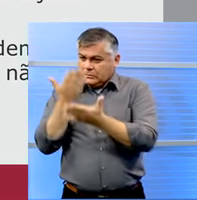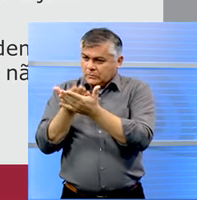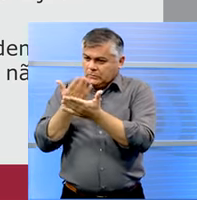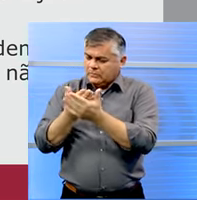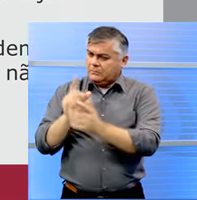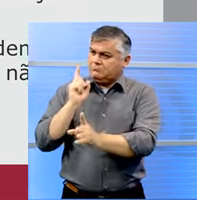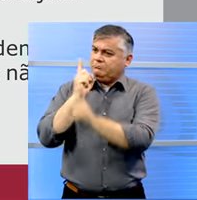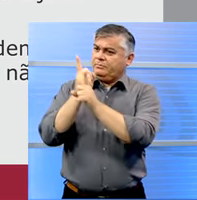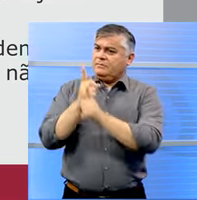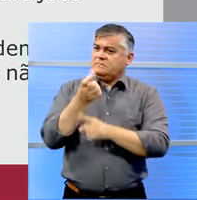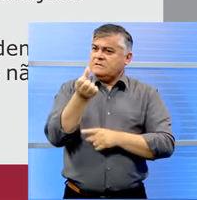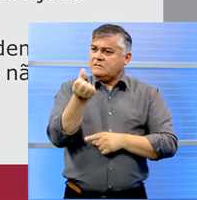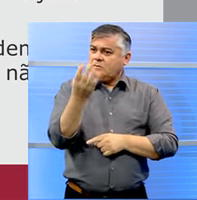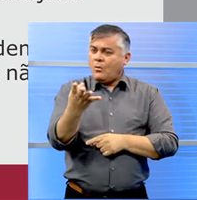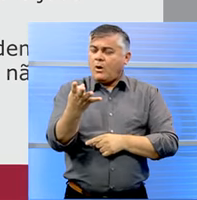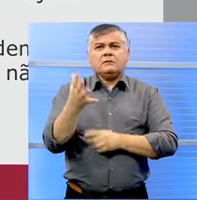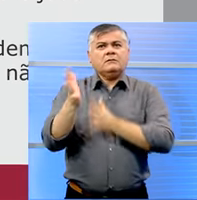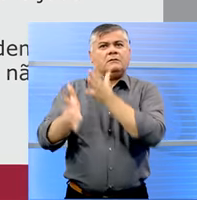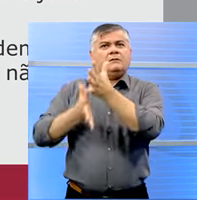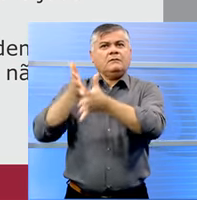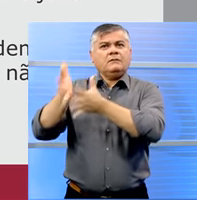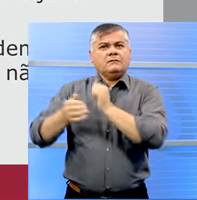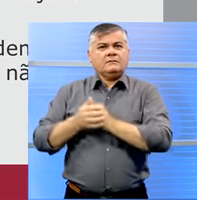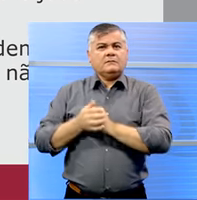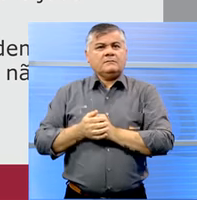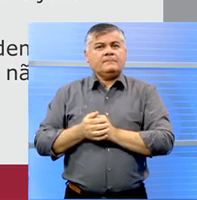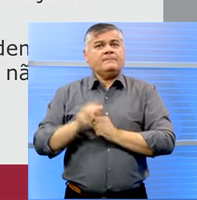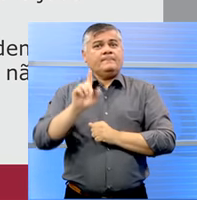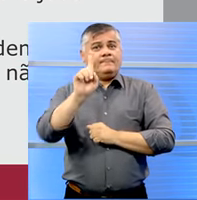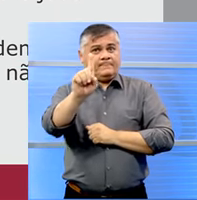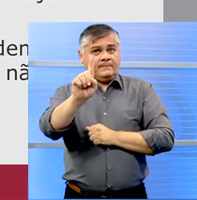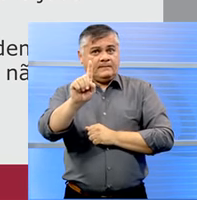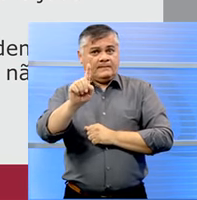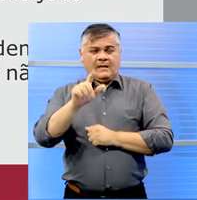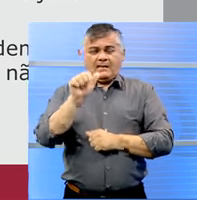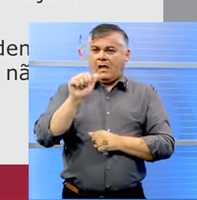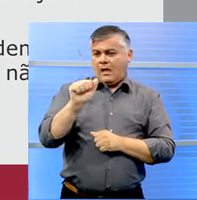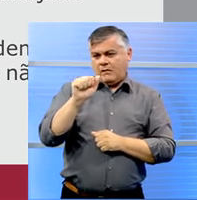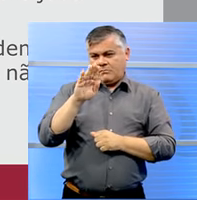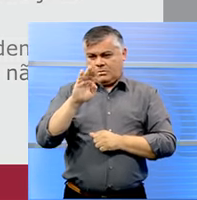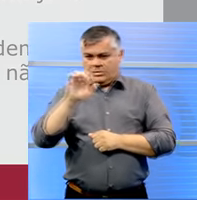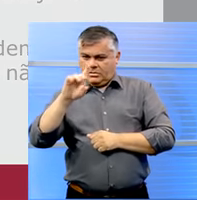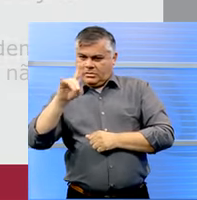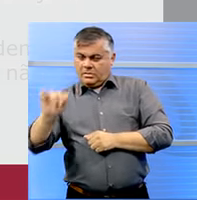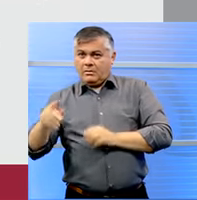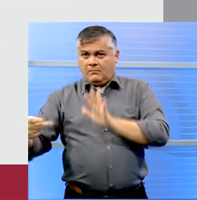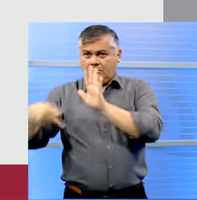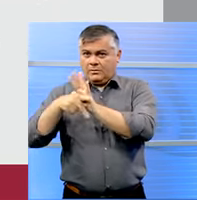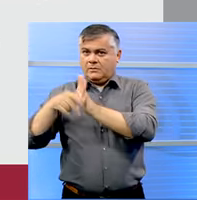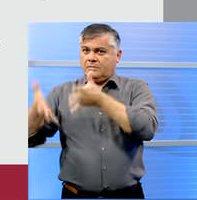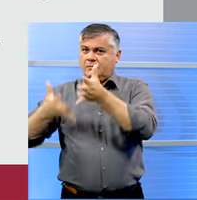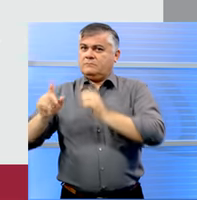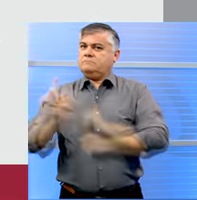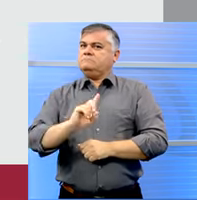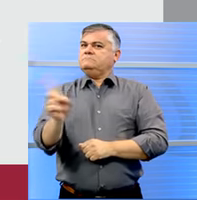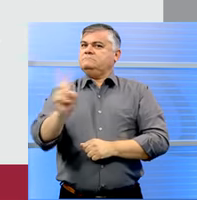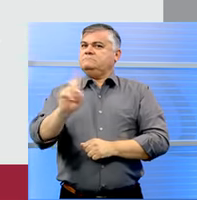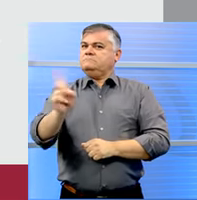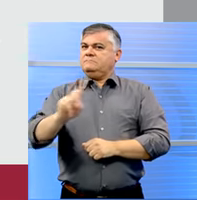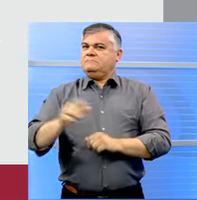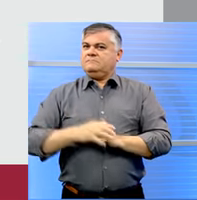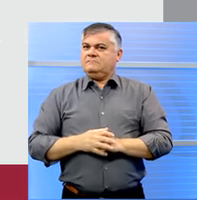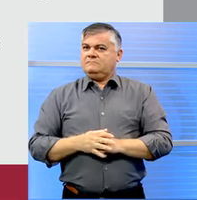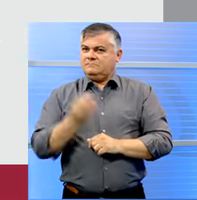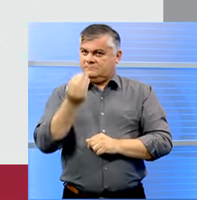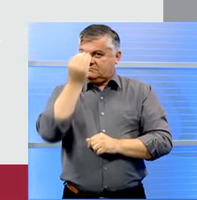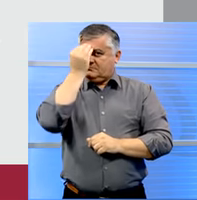configurações. Você pode ver isso, as letras do alfabeto fazem parte, mas não são libras. Não esqueça disso também.